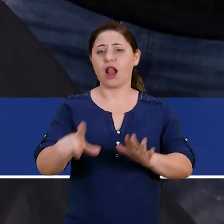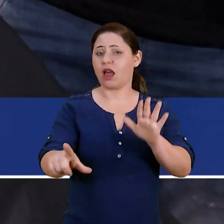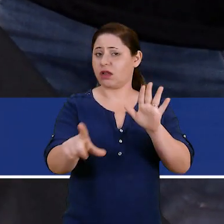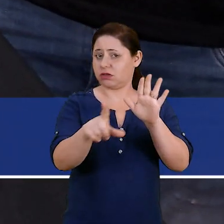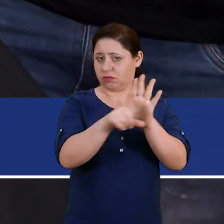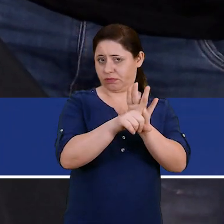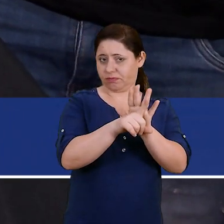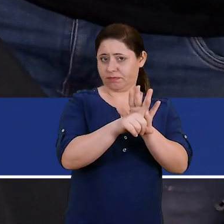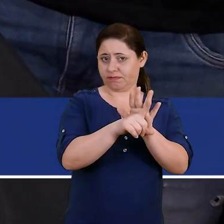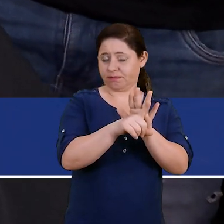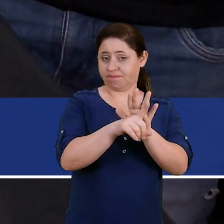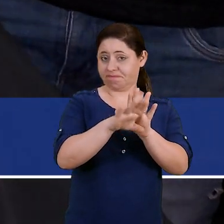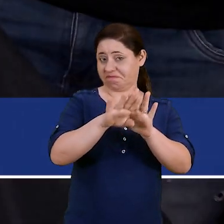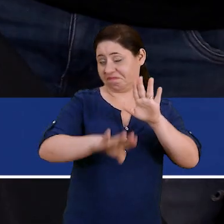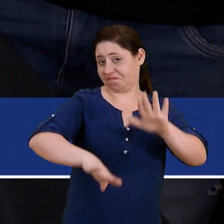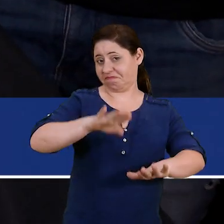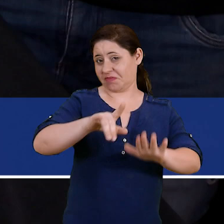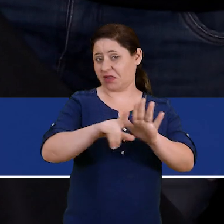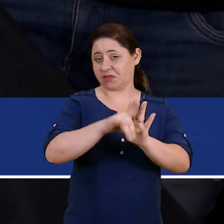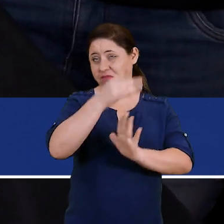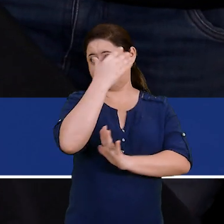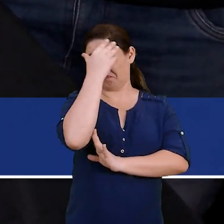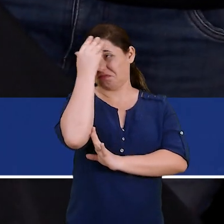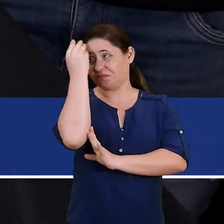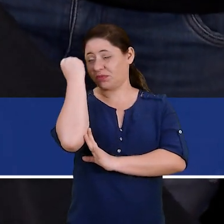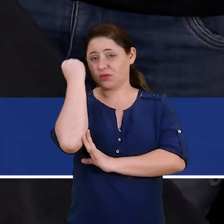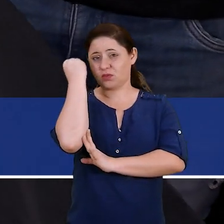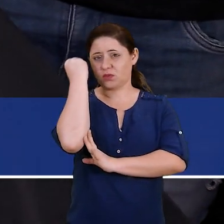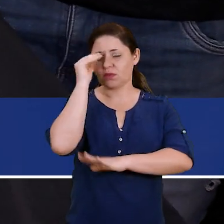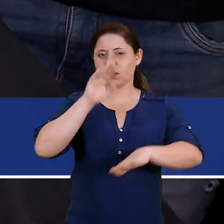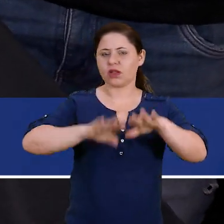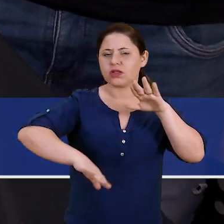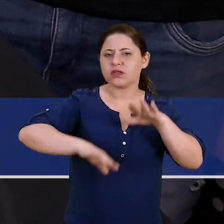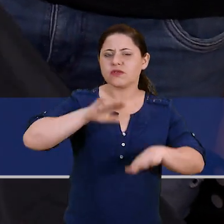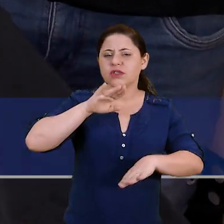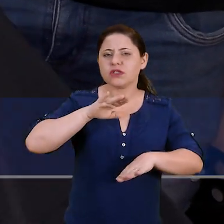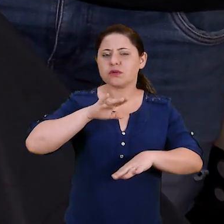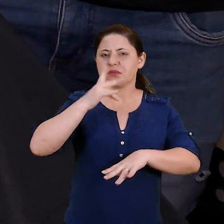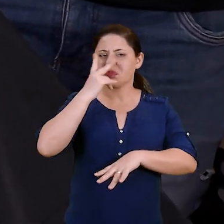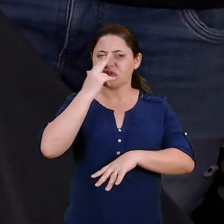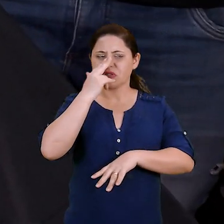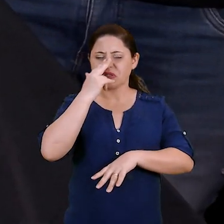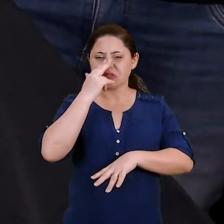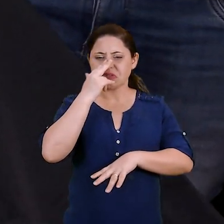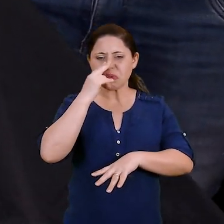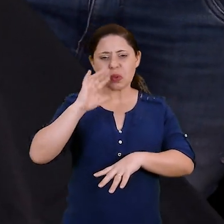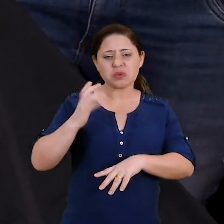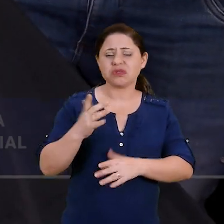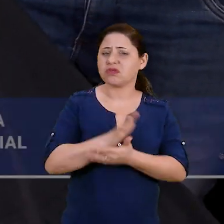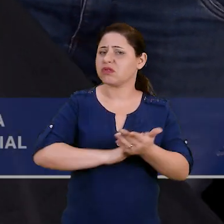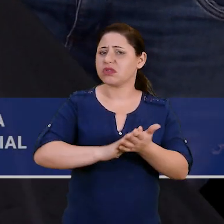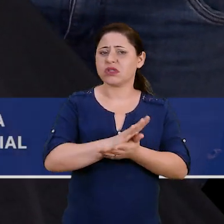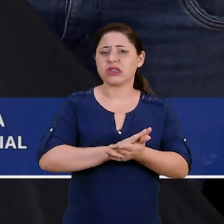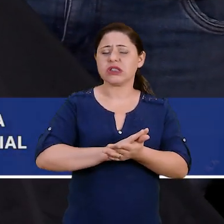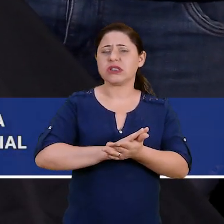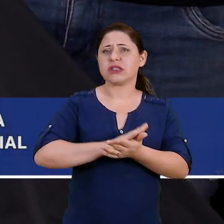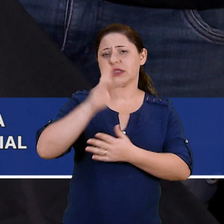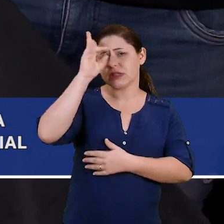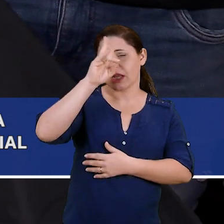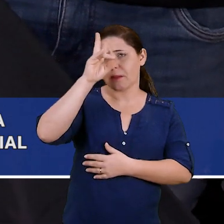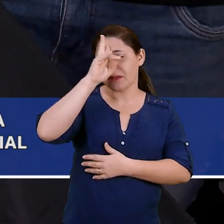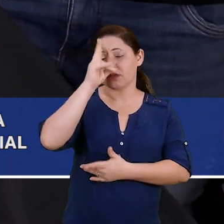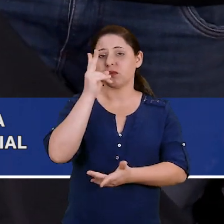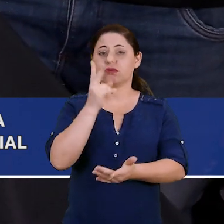solta uma lei e às vezes a lei será esquecida, é uma coisa que às vezes é uma coisa banal, não vira em nada. E está